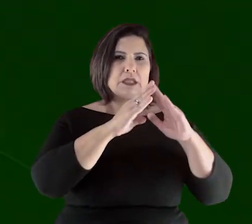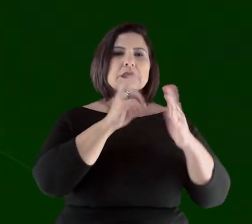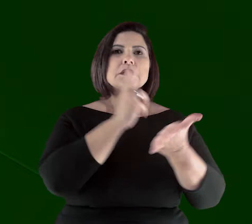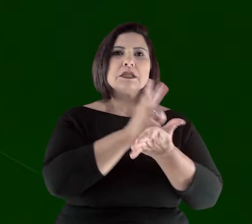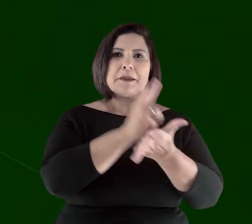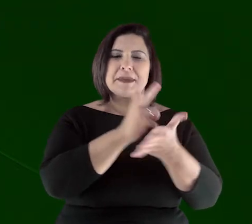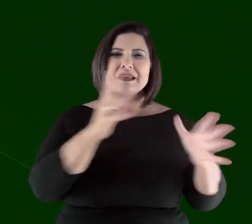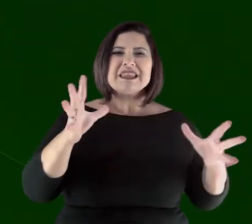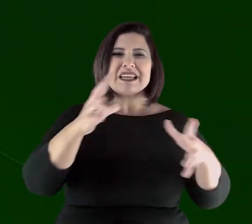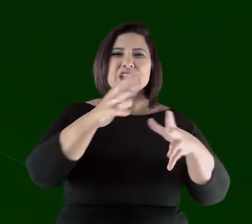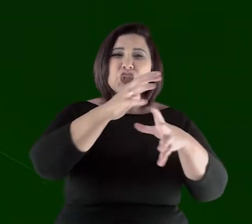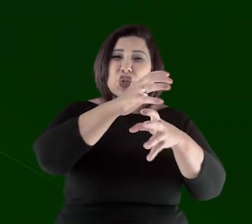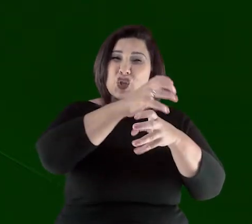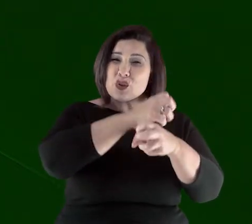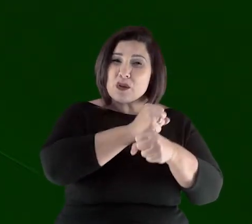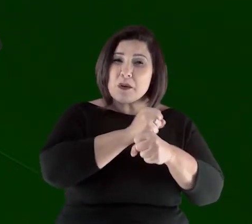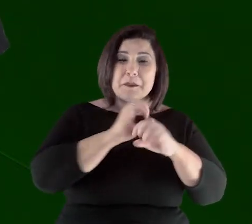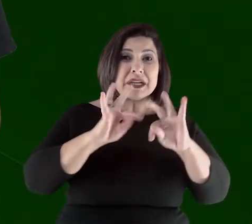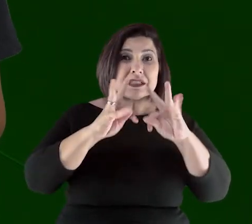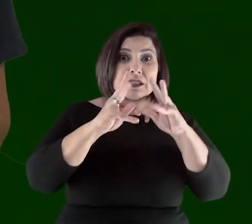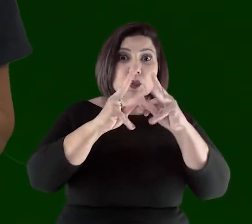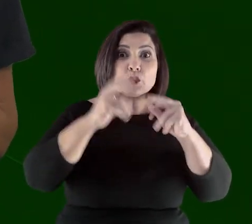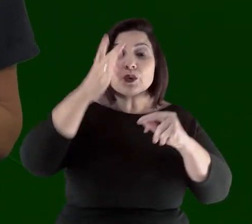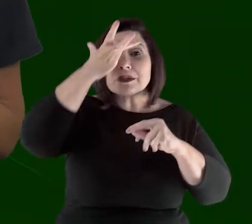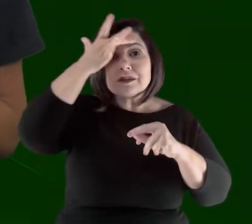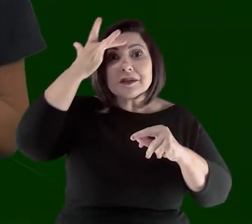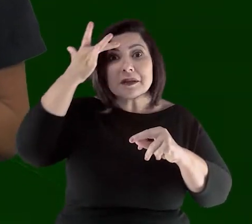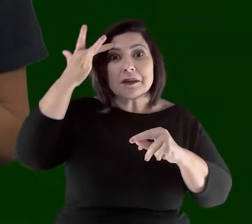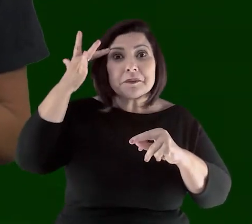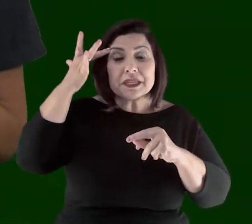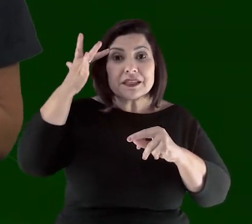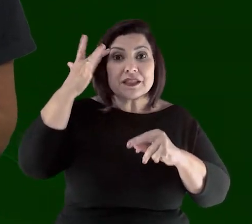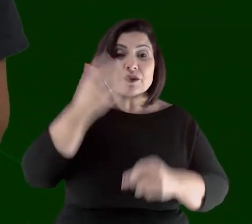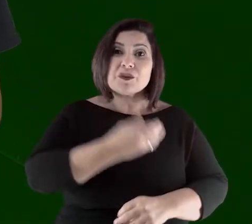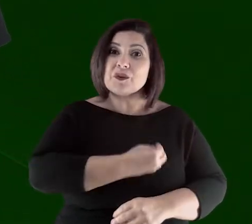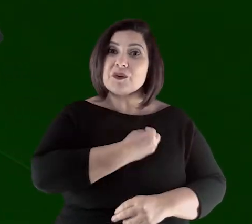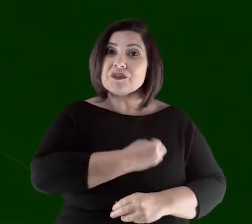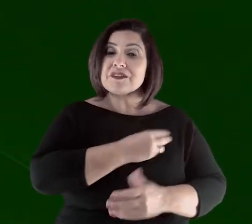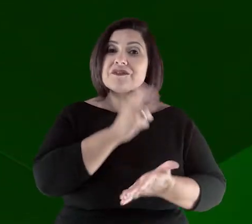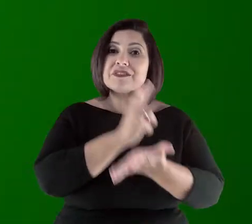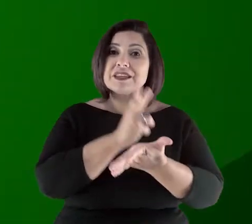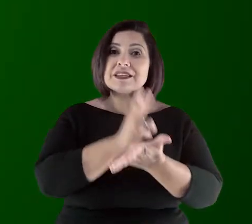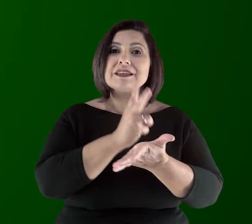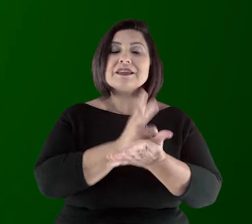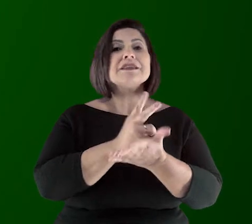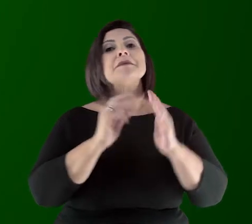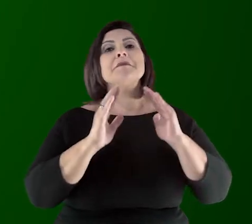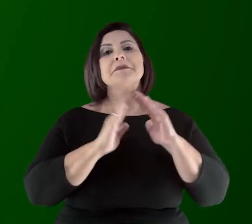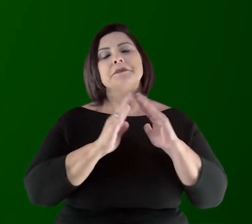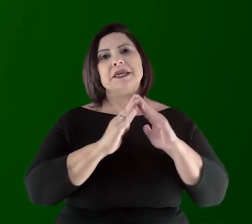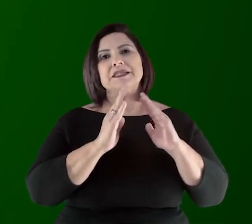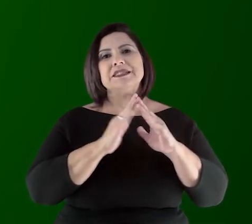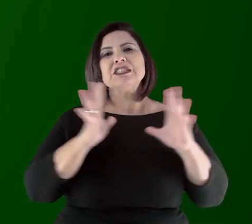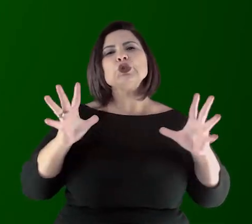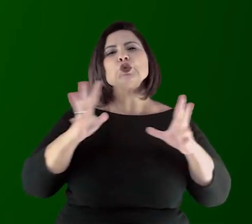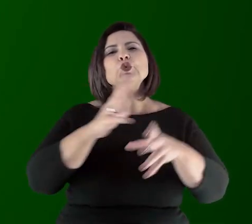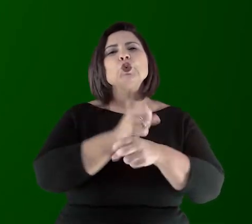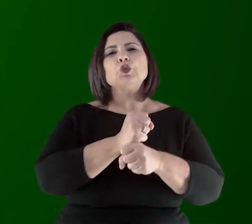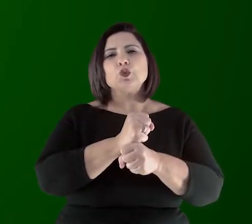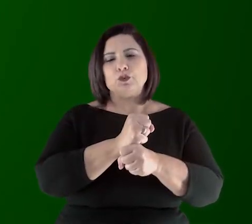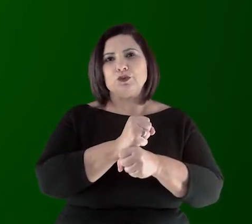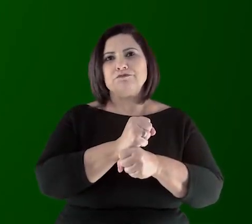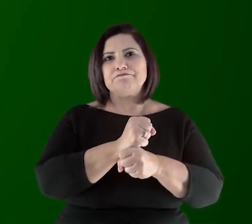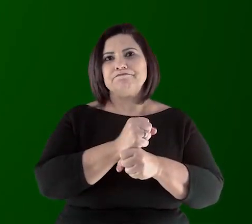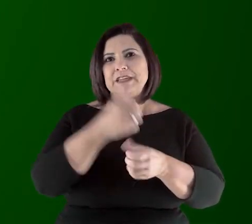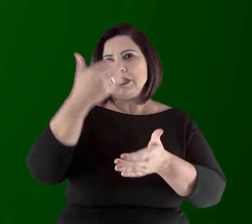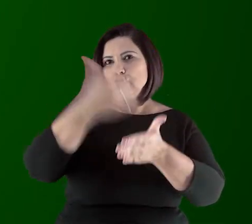pessoa mora sobre o mesmo teto, está valendo. Traduzindo, junte a renda de todas as pessoas que moram